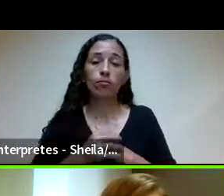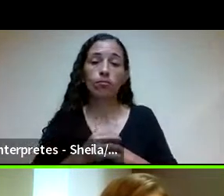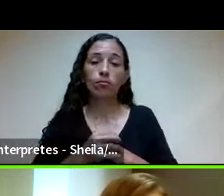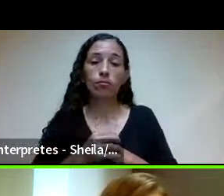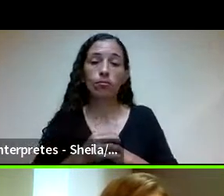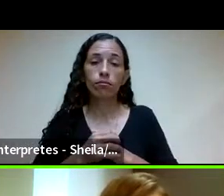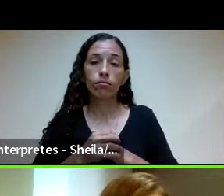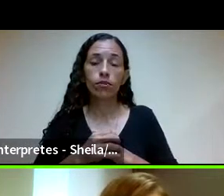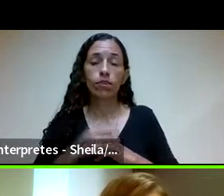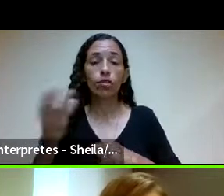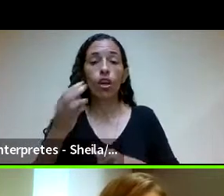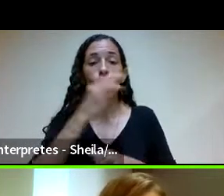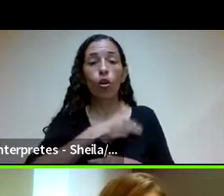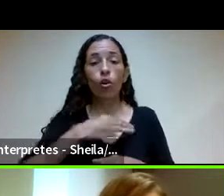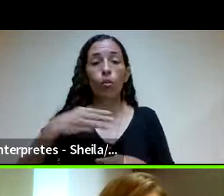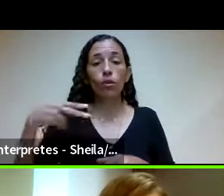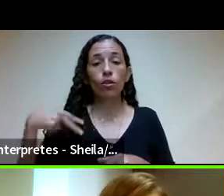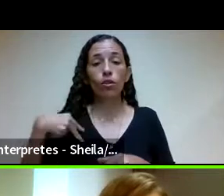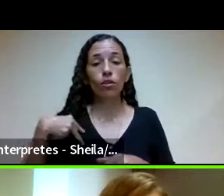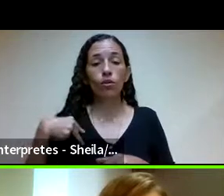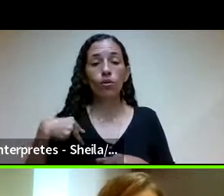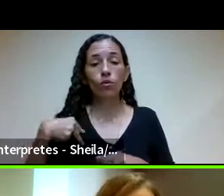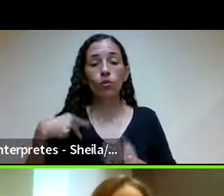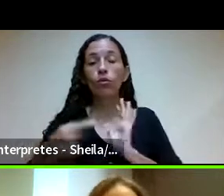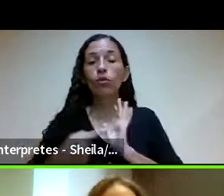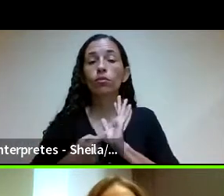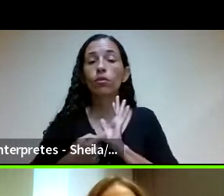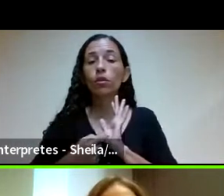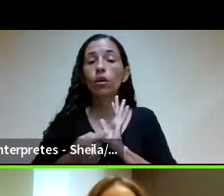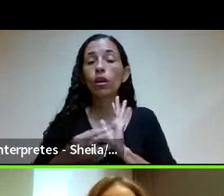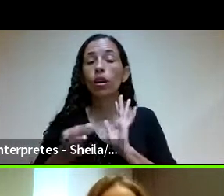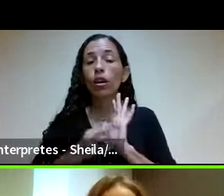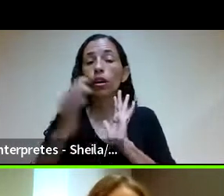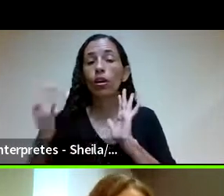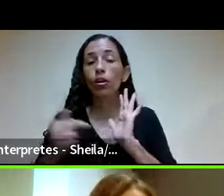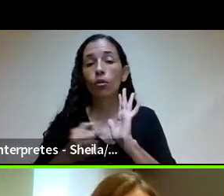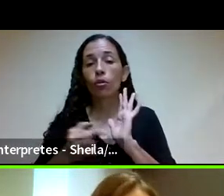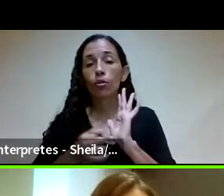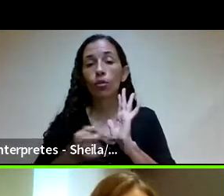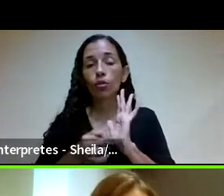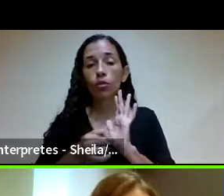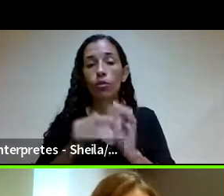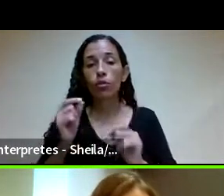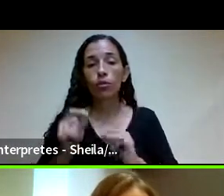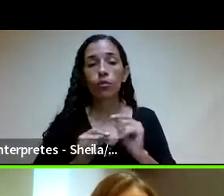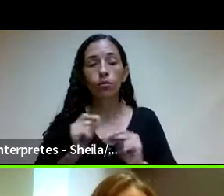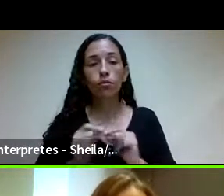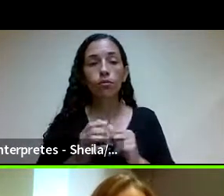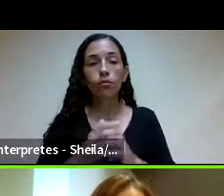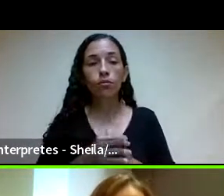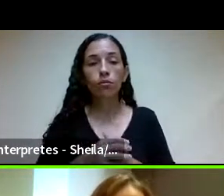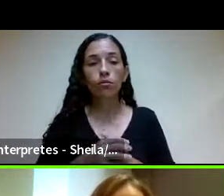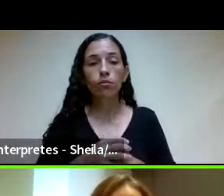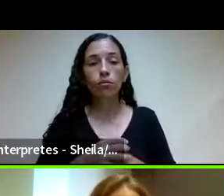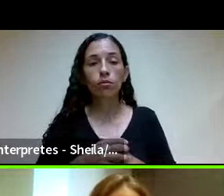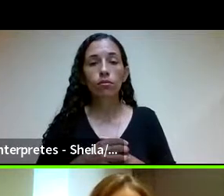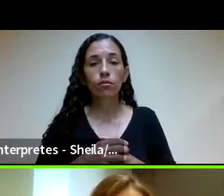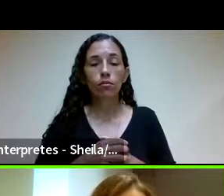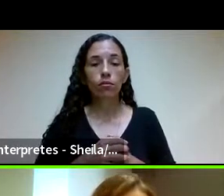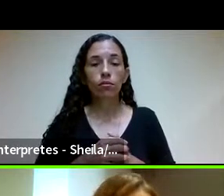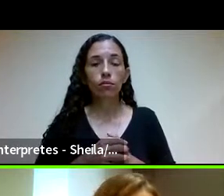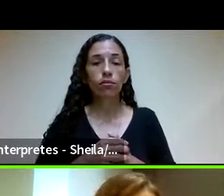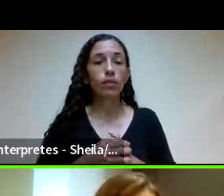O Ministério Público pronunciou-se nos autos e opinou pela rejeição das preliminares e pela improcedência do